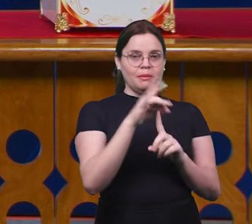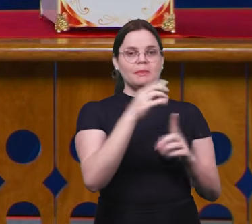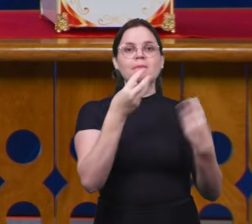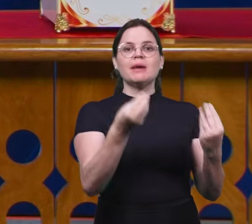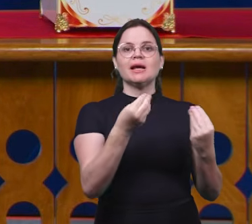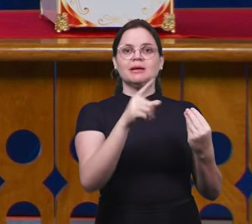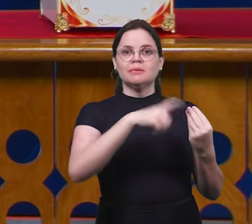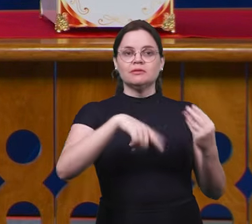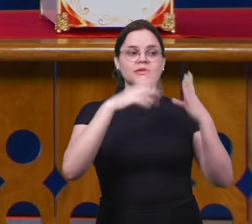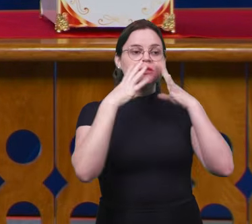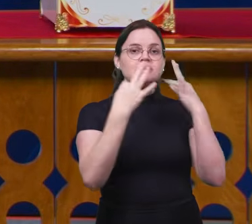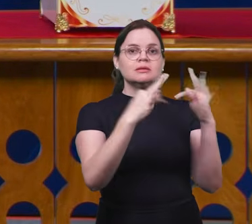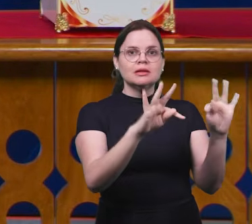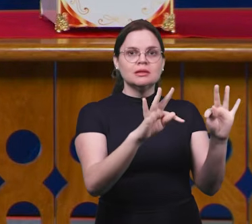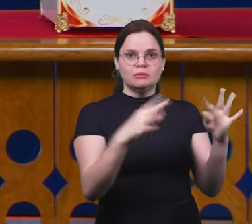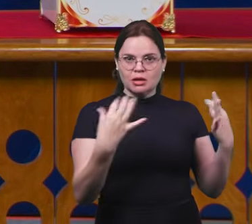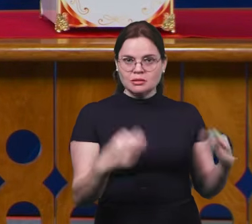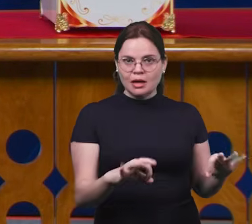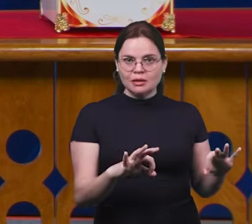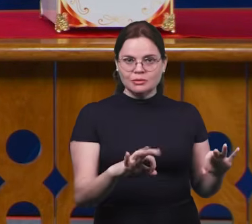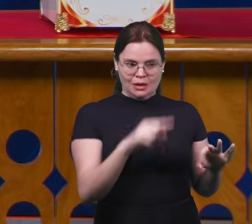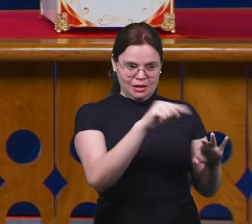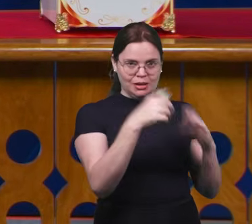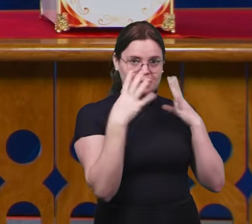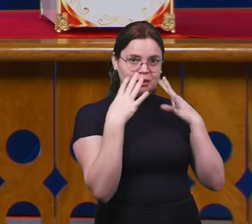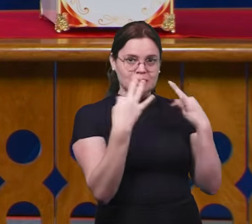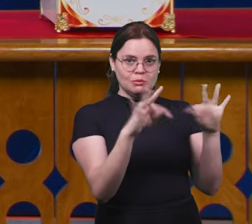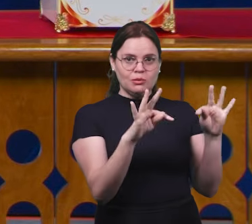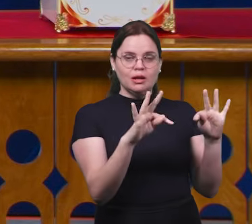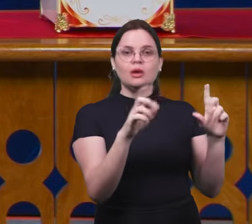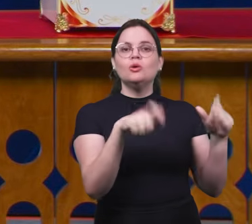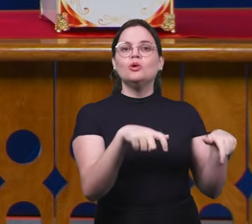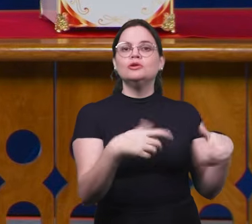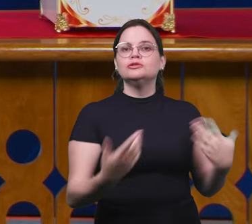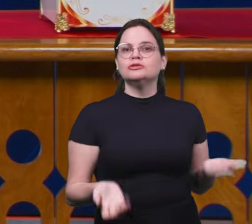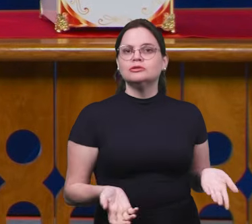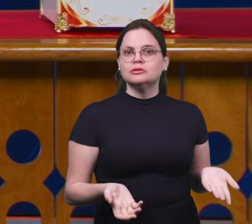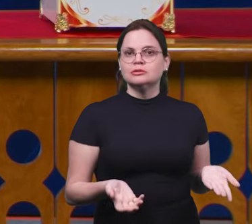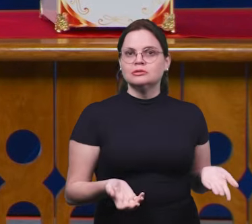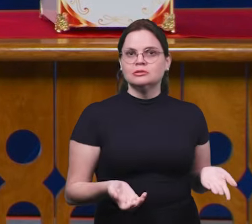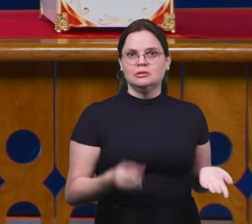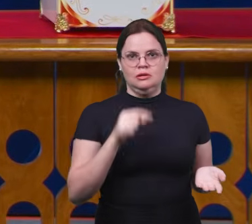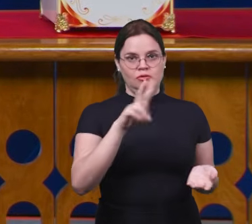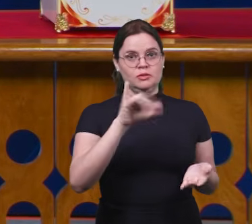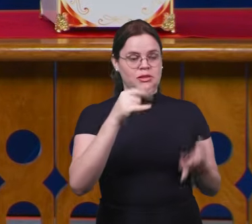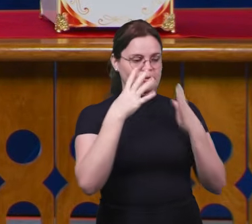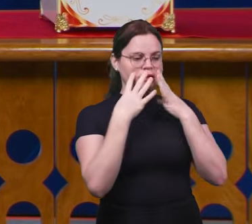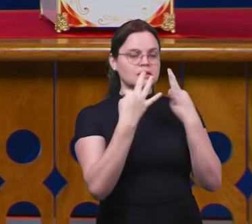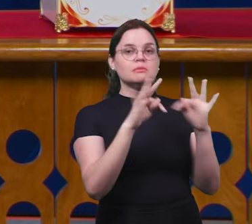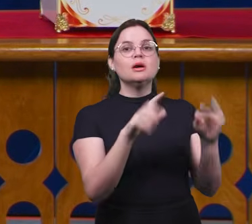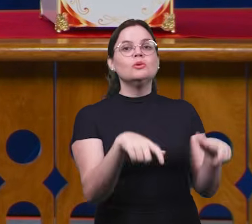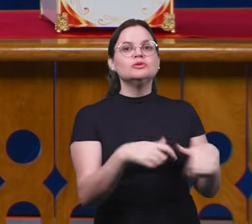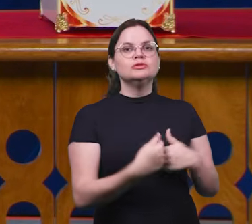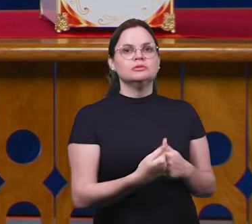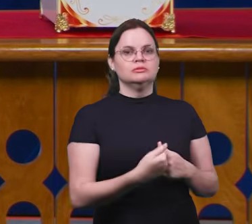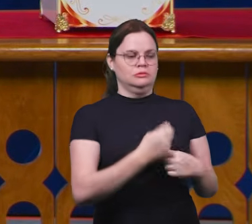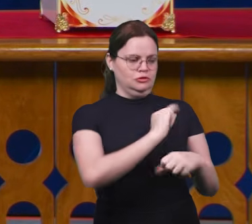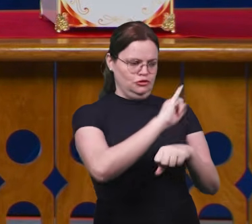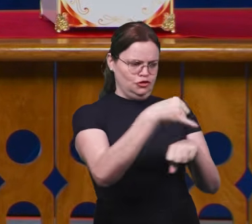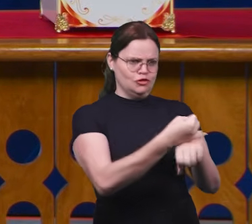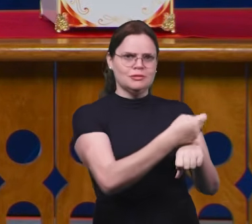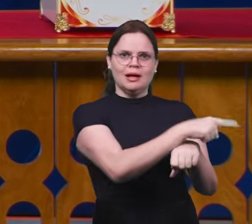disse: sereis minhas testemunhas. Testemunha onde? Olha, você vai ser testemunha